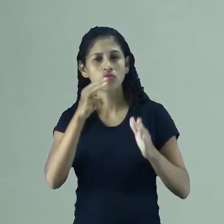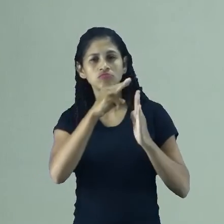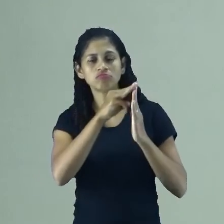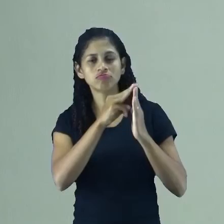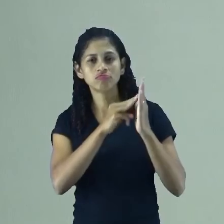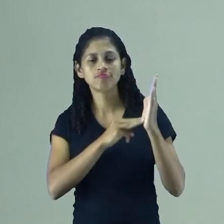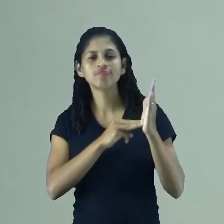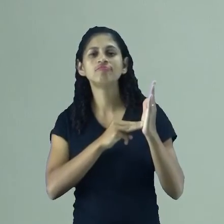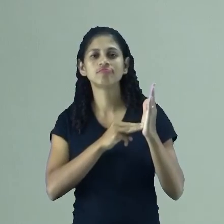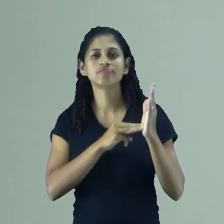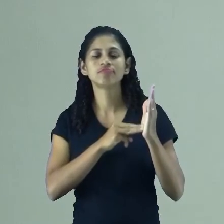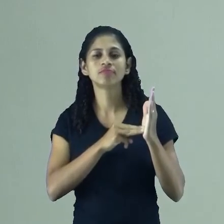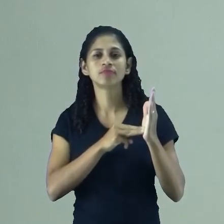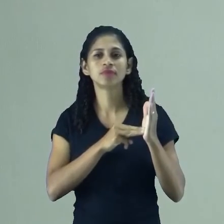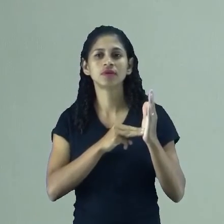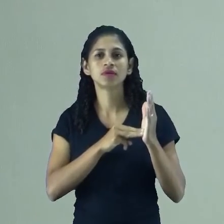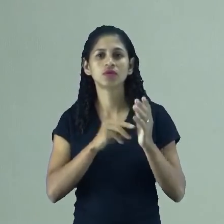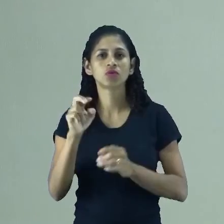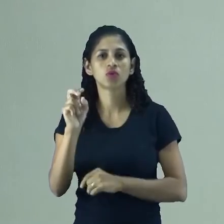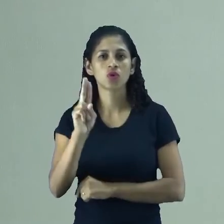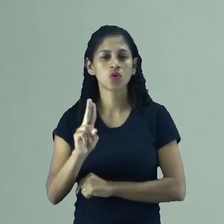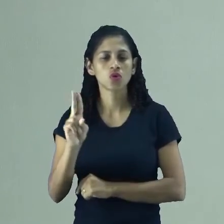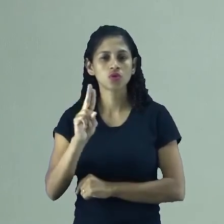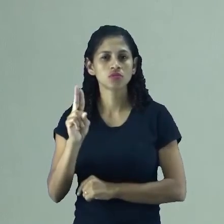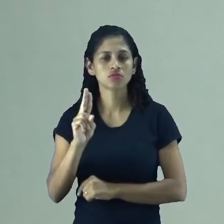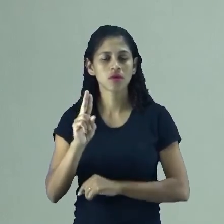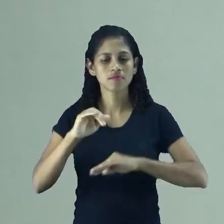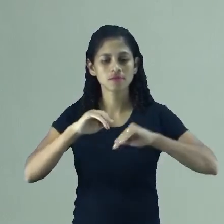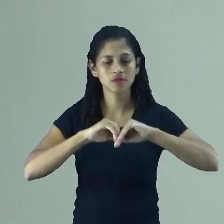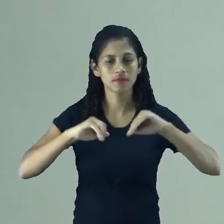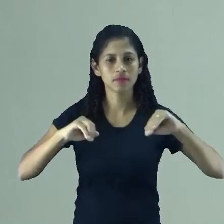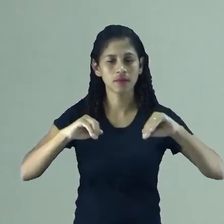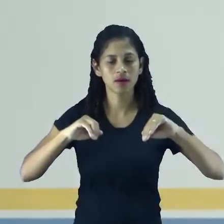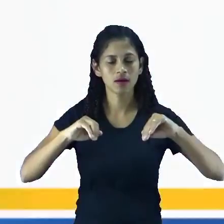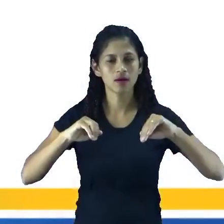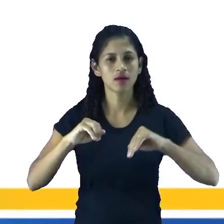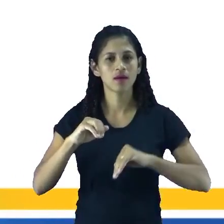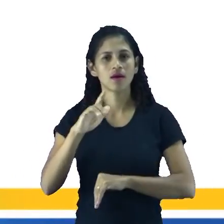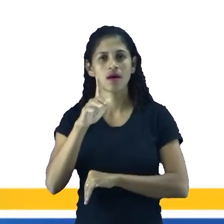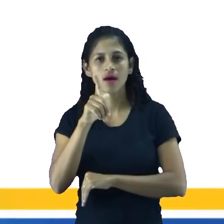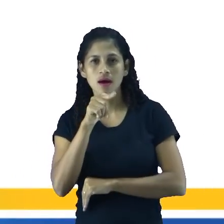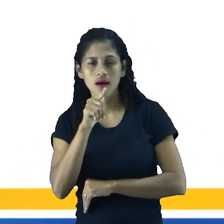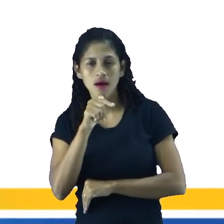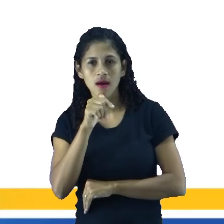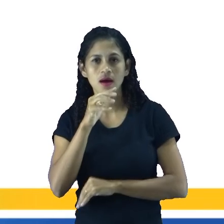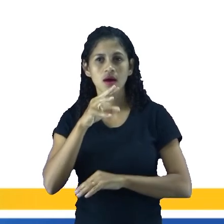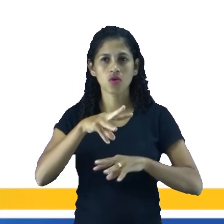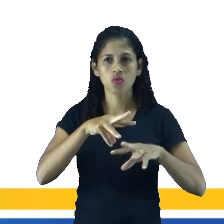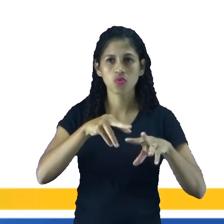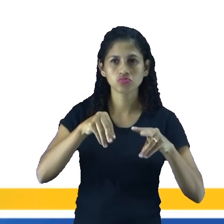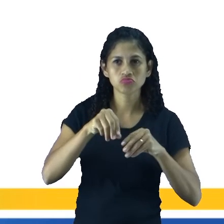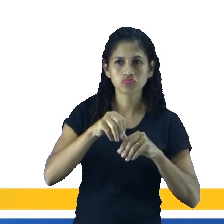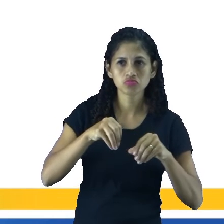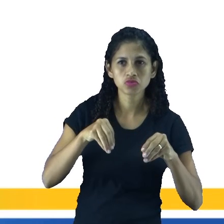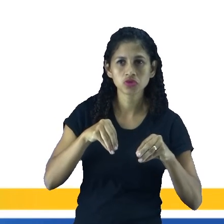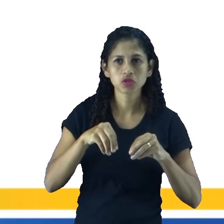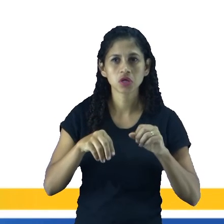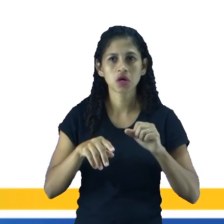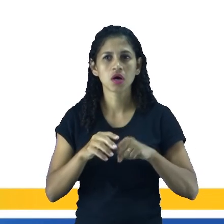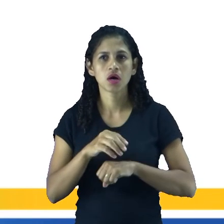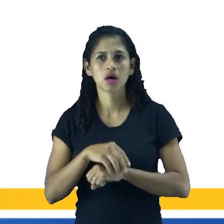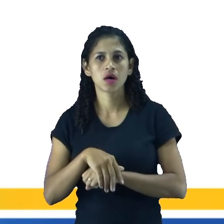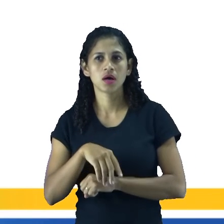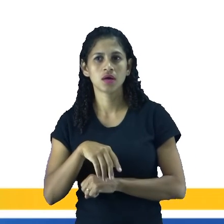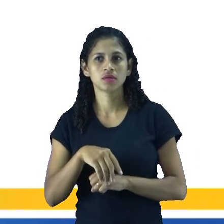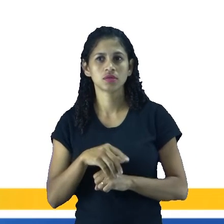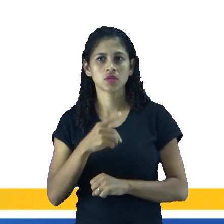pode aplicar para fazer a separação de água, serragem, sal de cozinha e gasolina? Nesse caso, o mais adequado é